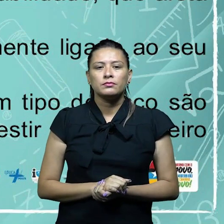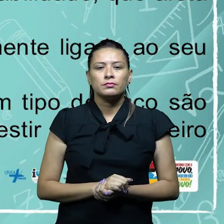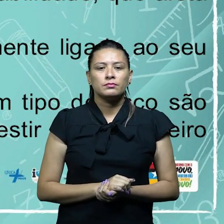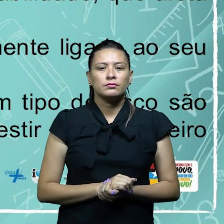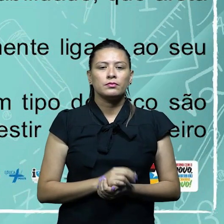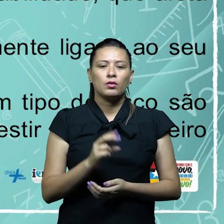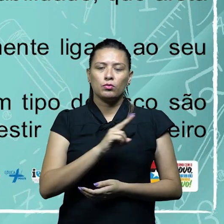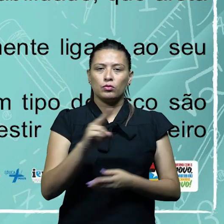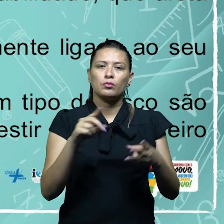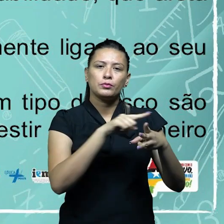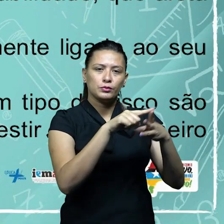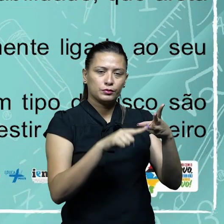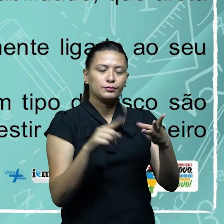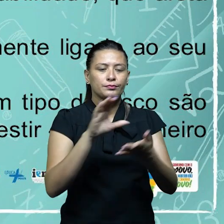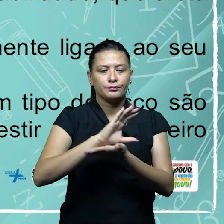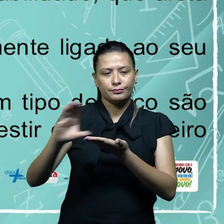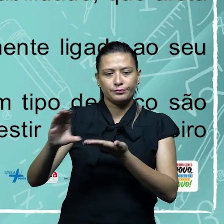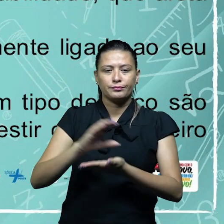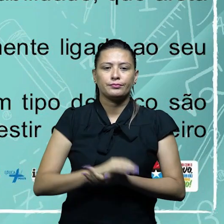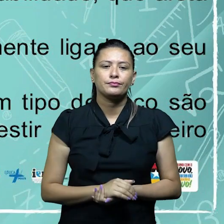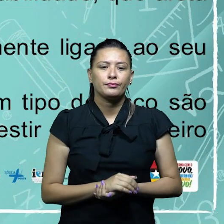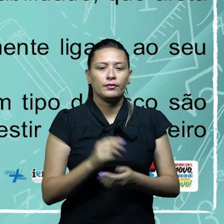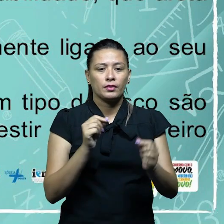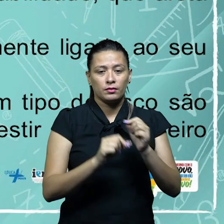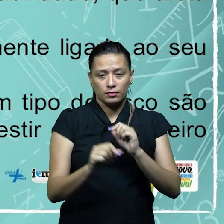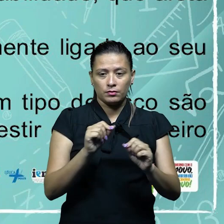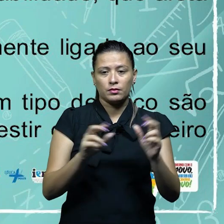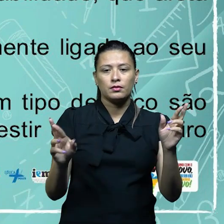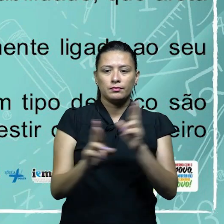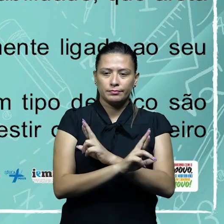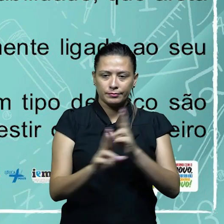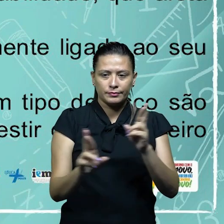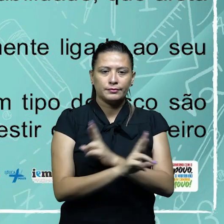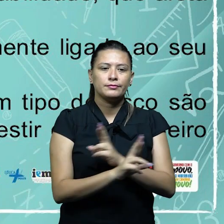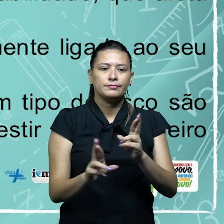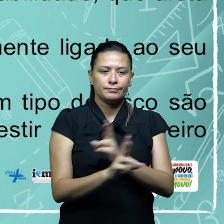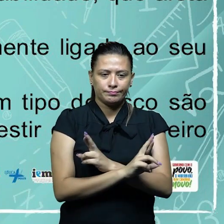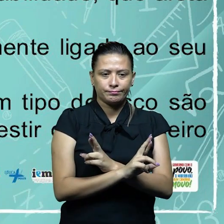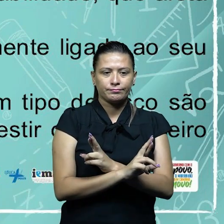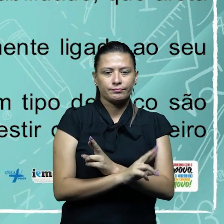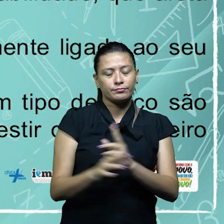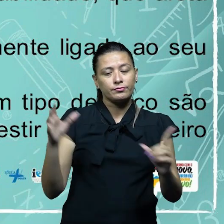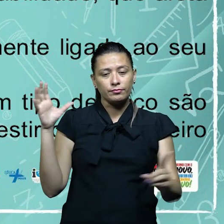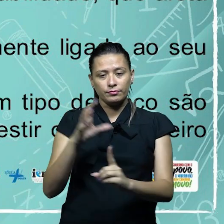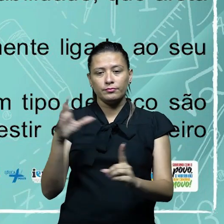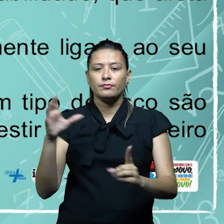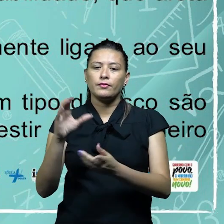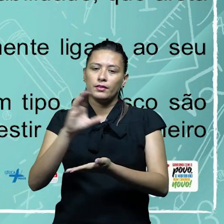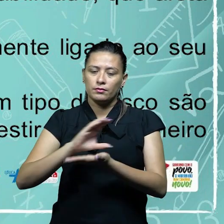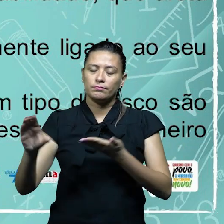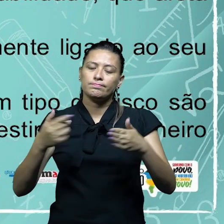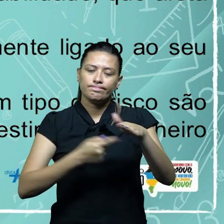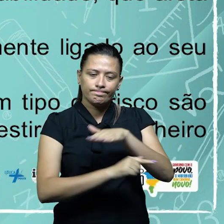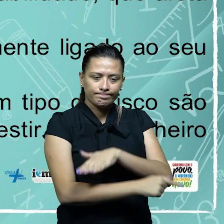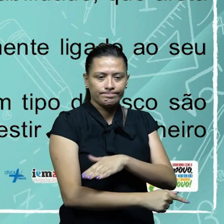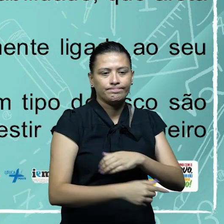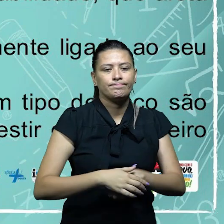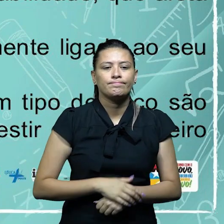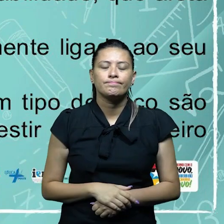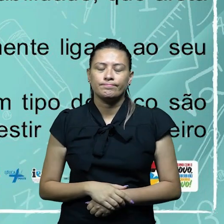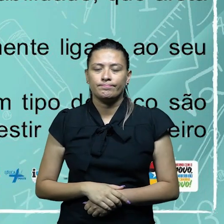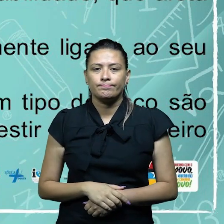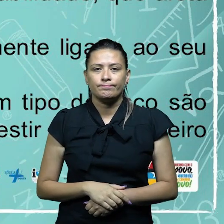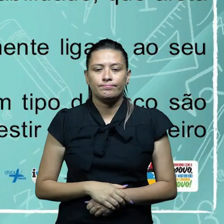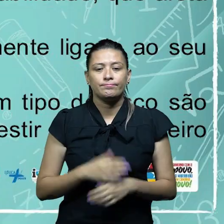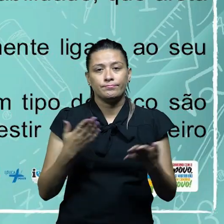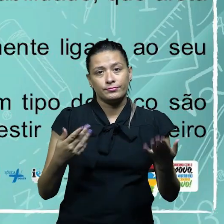investimentos de uma forma bastante profunda, certinho? Então você tem que ser conhecedor dessa tríade, certinho? Cada investidor possui um perfil.